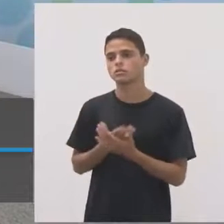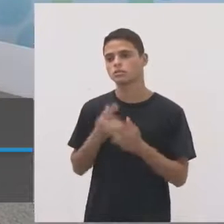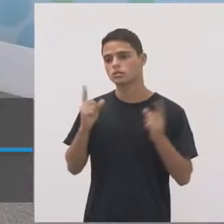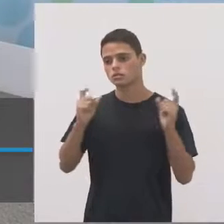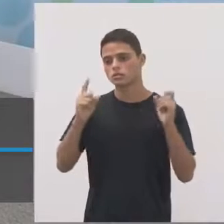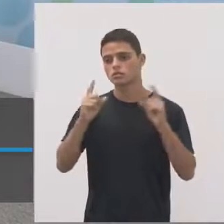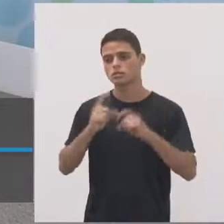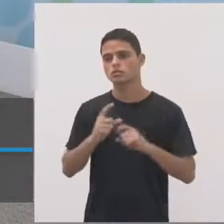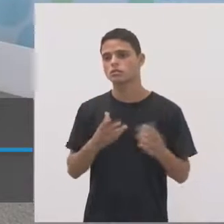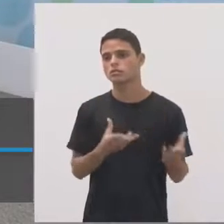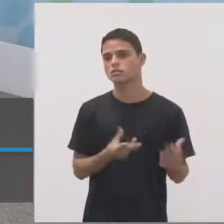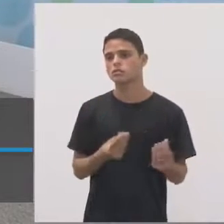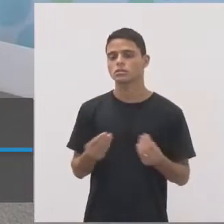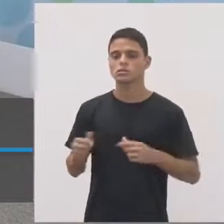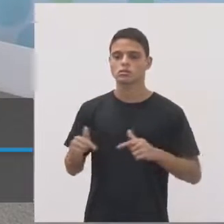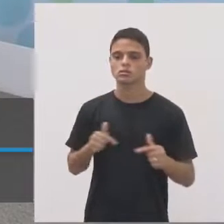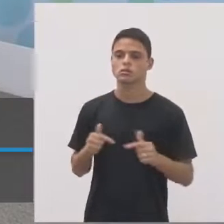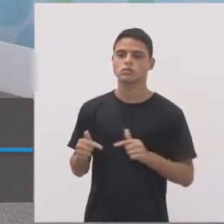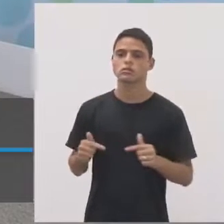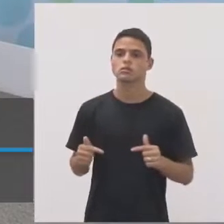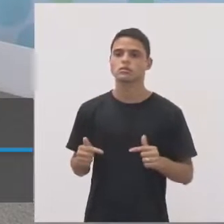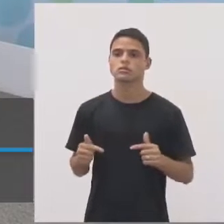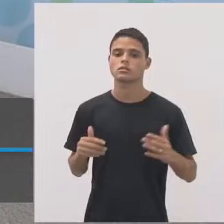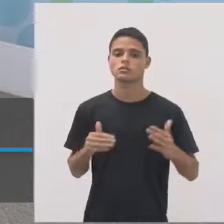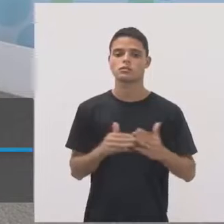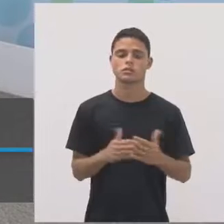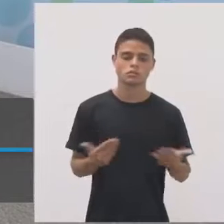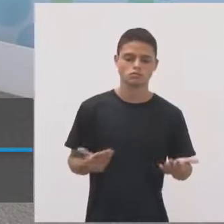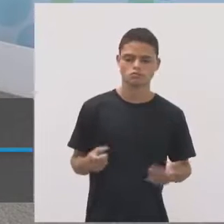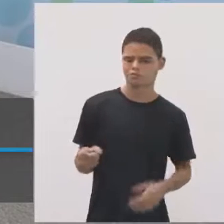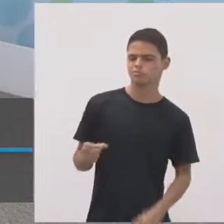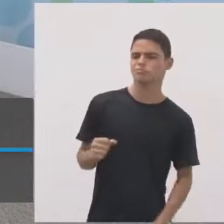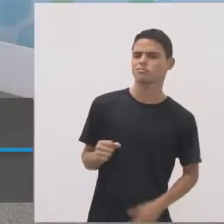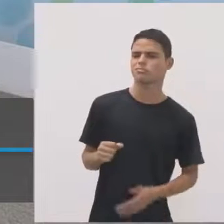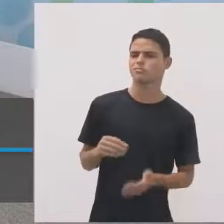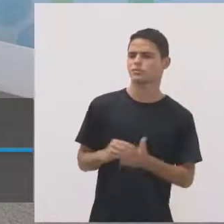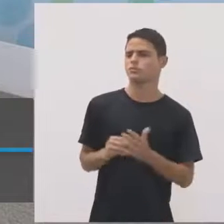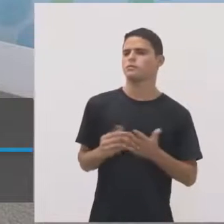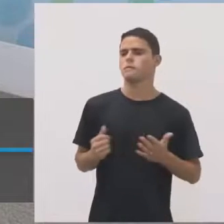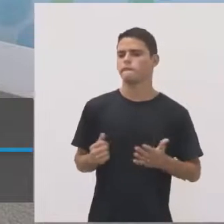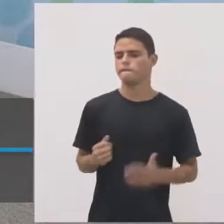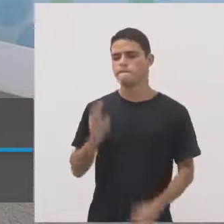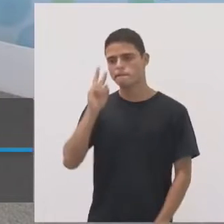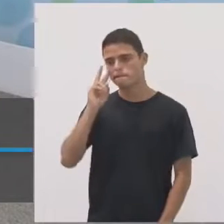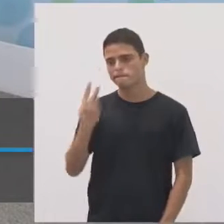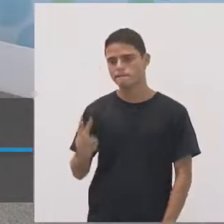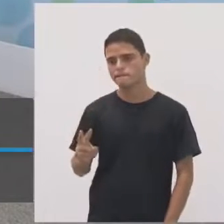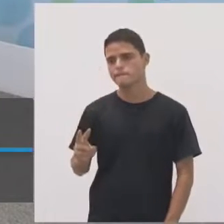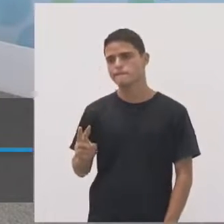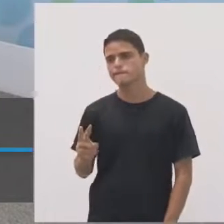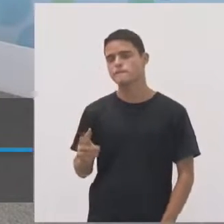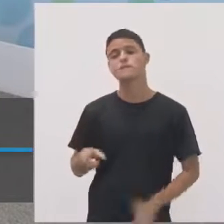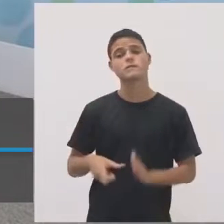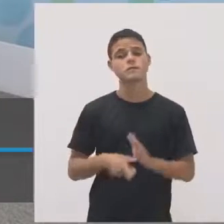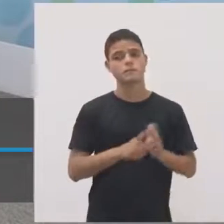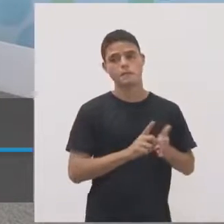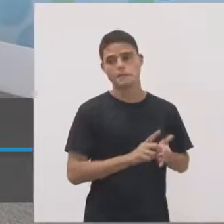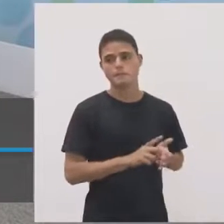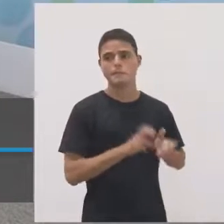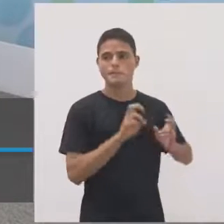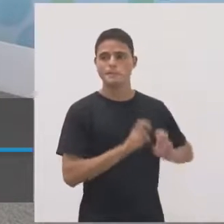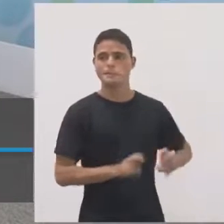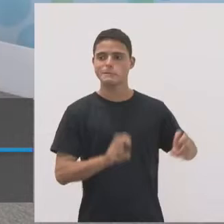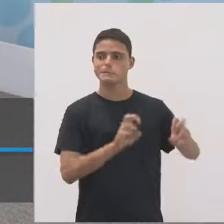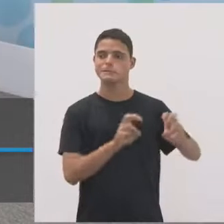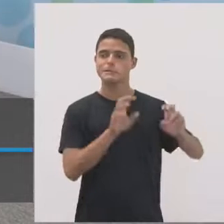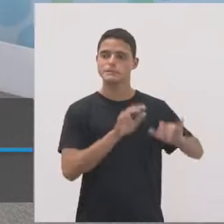fácil pela demanda que nós temos hoje. Aí chega lá, a tomada está desligada. Daí lá, eu não vi. Então, é como a Ana falou, antes do notebook ou do